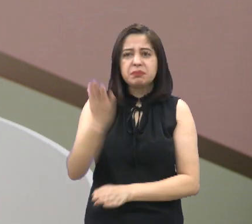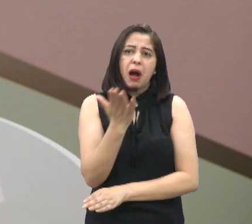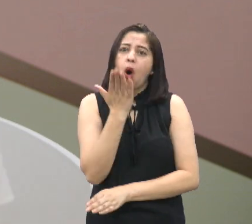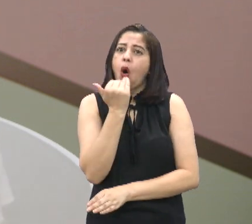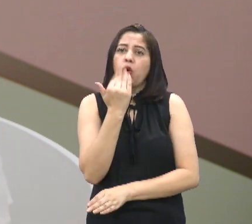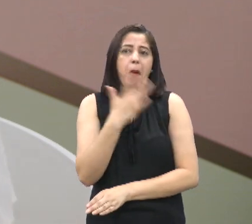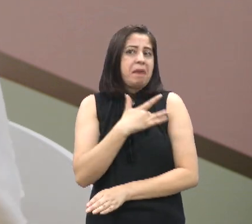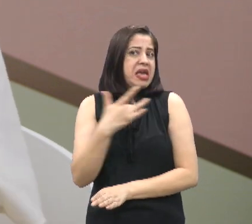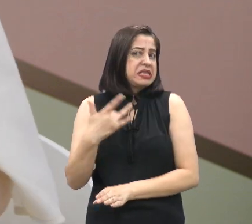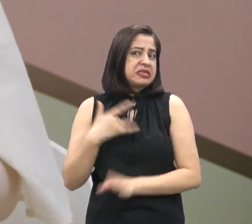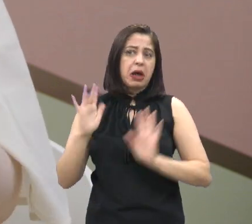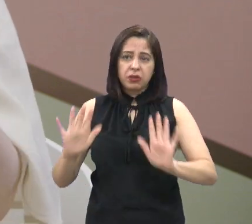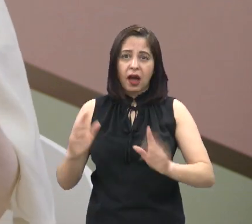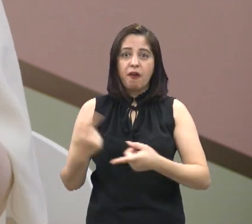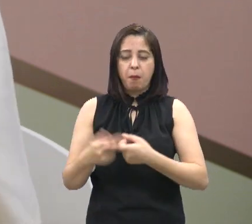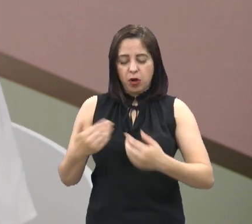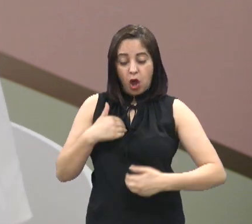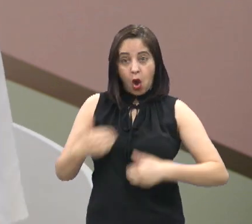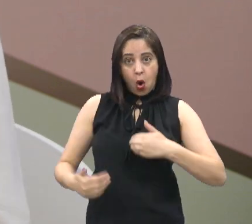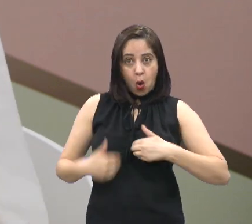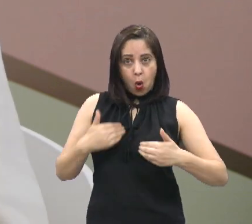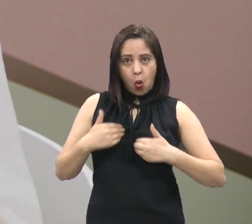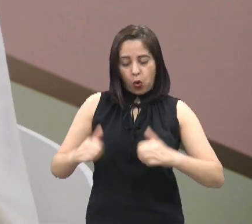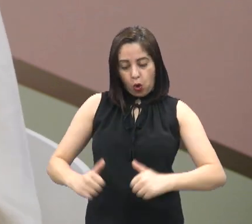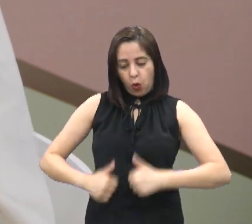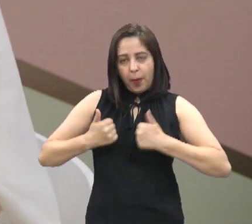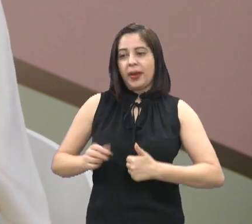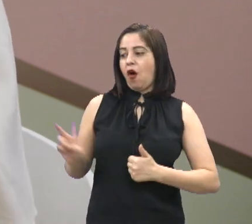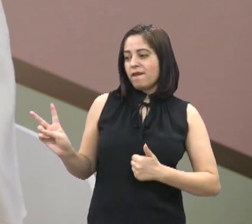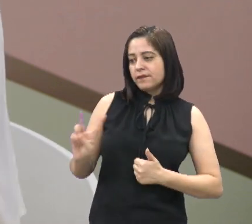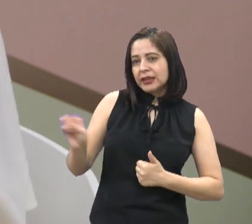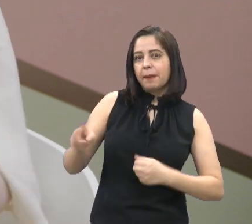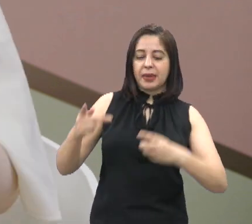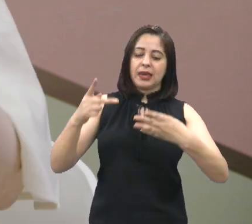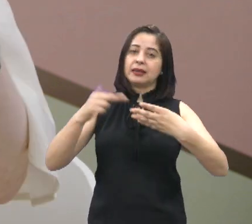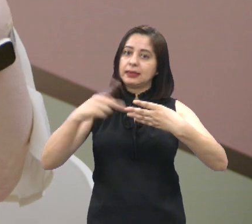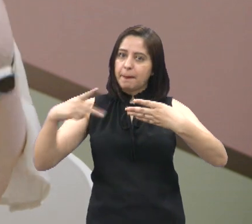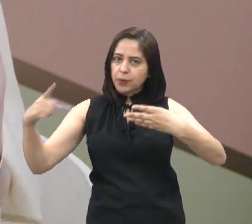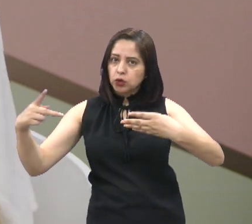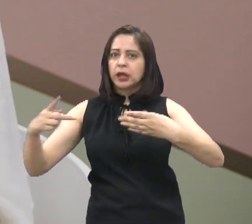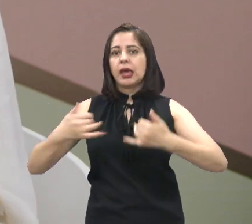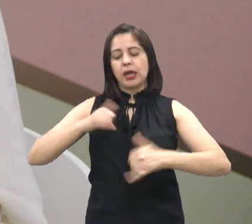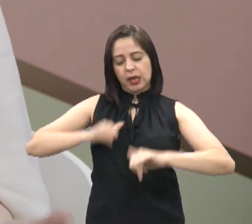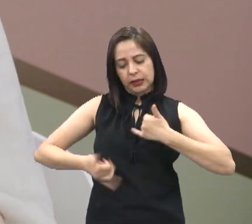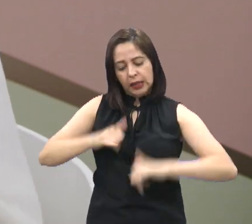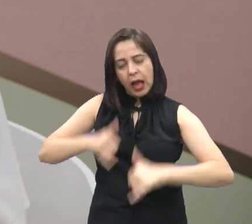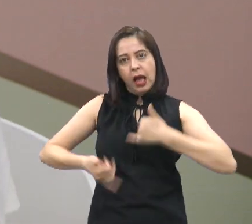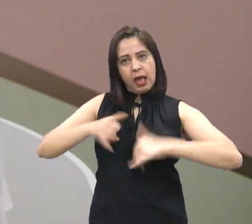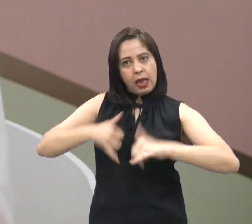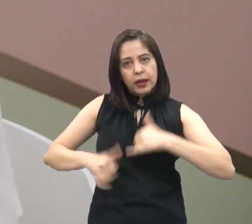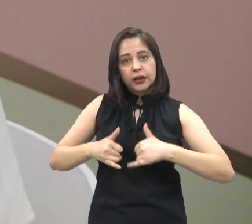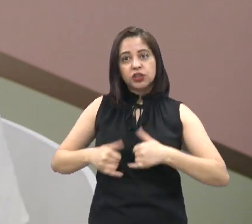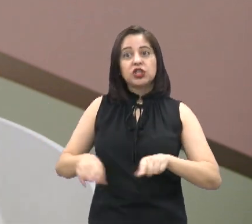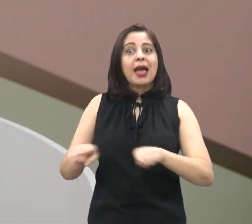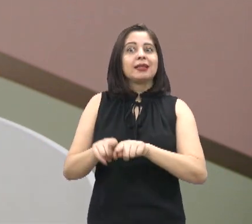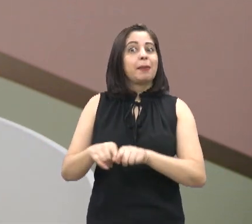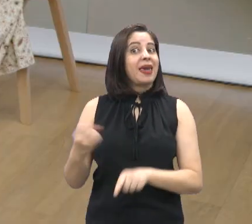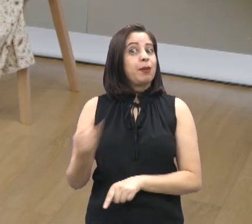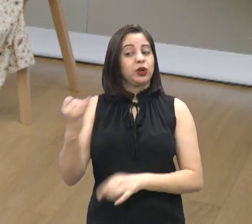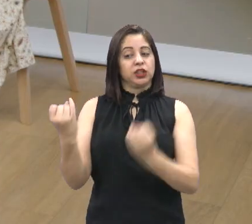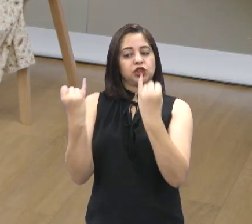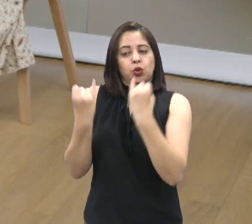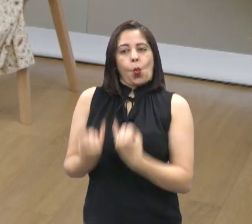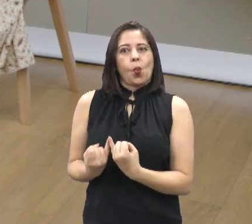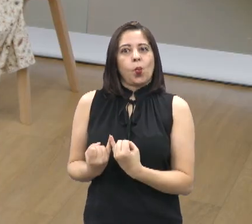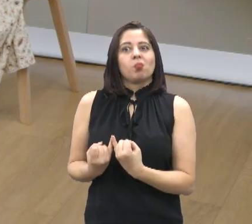dá boas condições, né, de vitaminas, de proteína, de energia e um peso. O principal é o peso adequado.